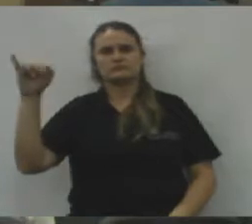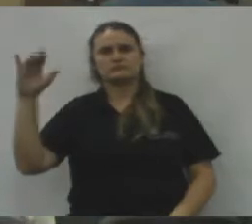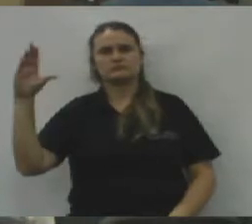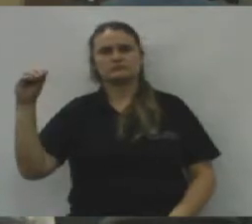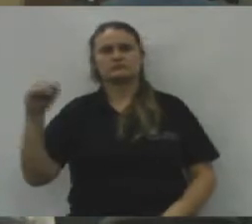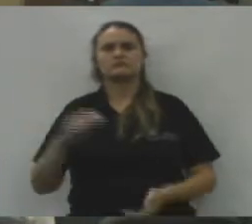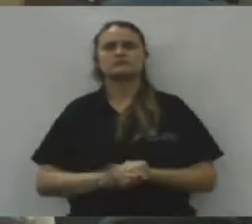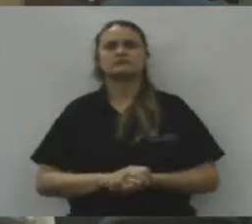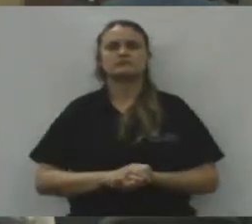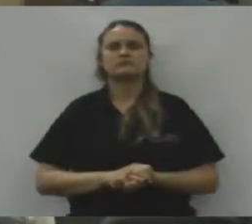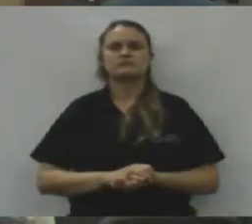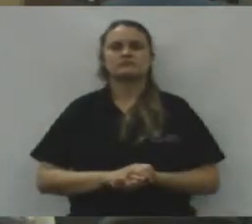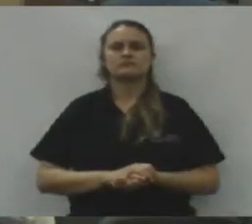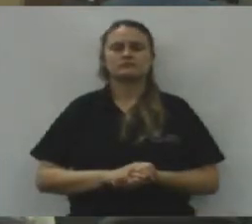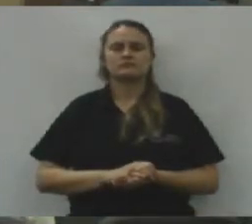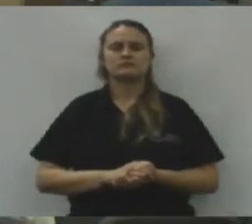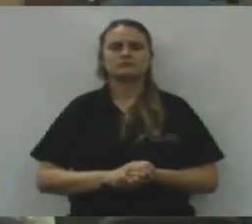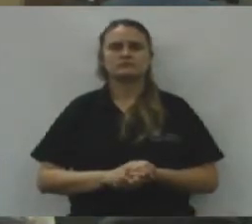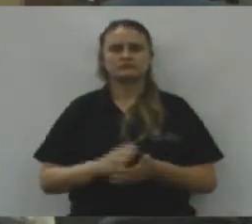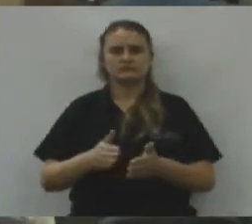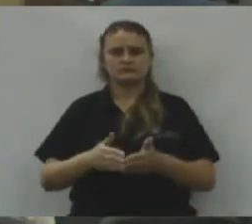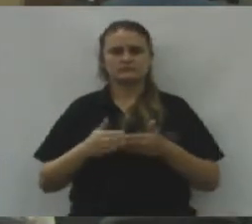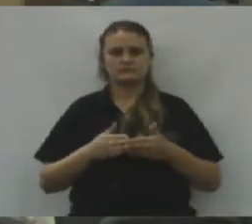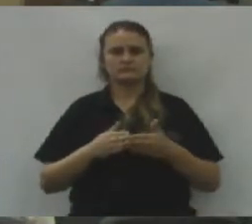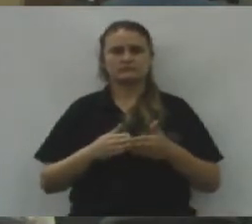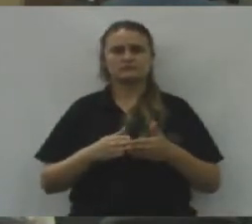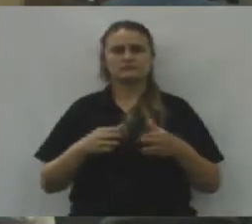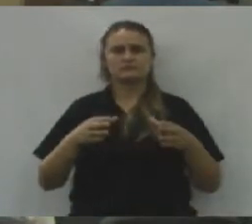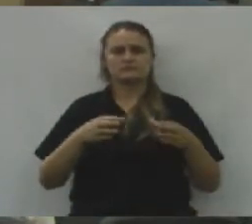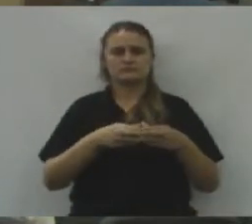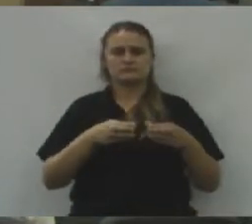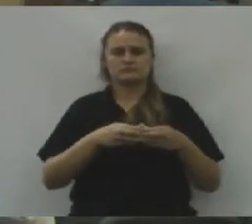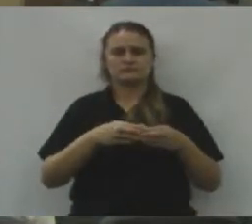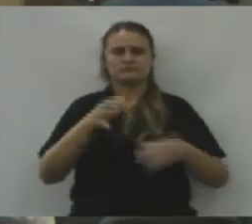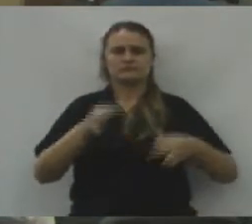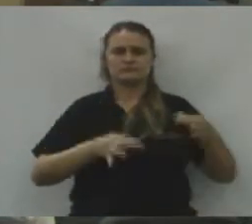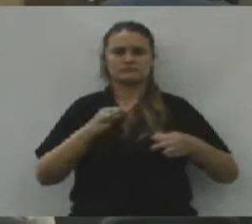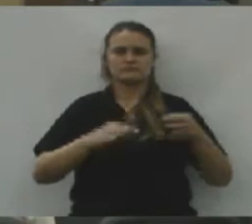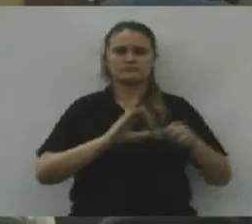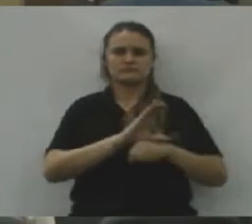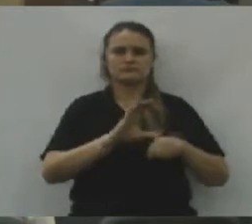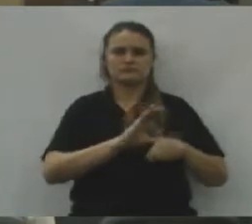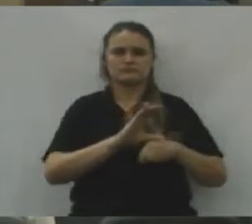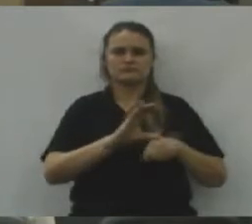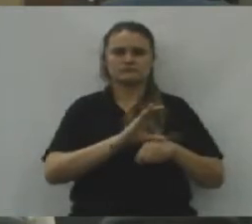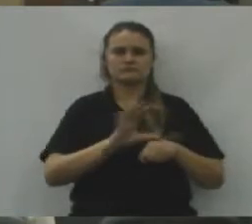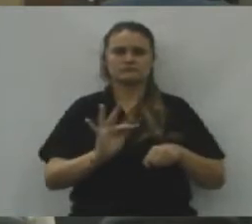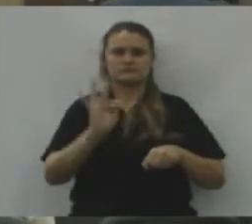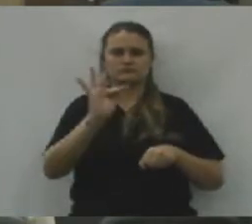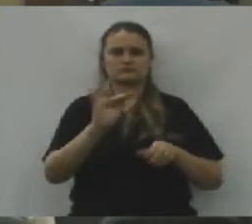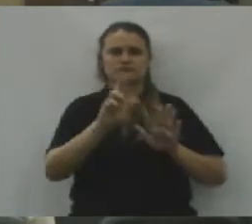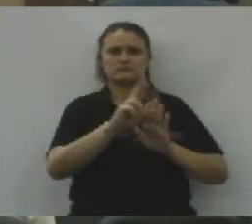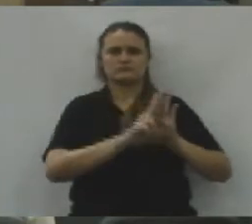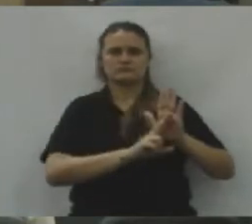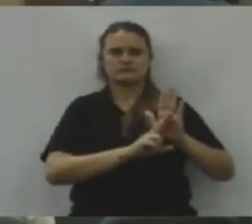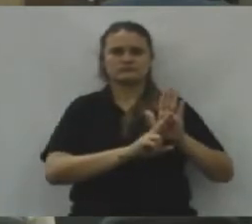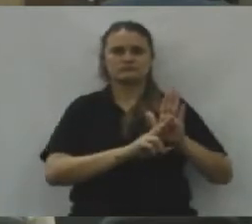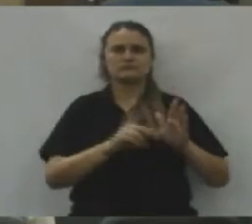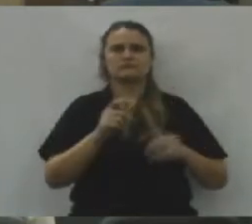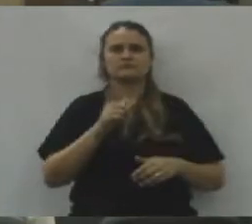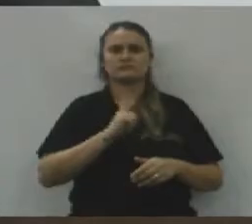Solicitação da Comissão de Justiça, Constituição e Redação Final está